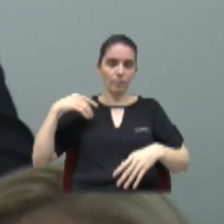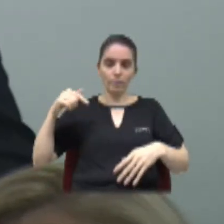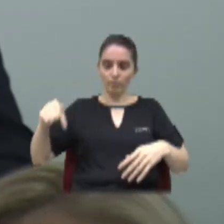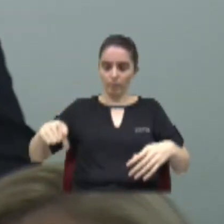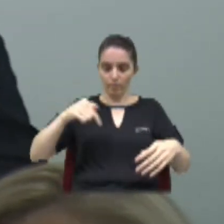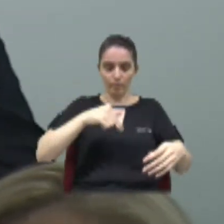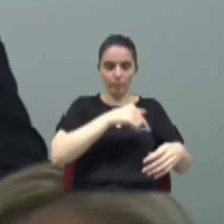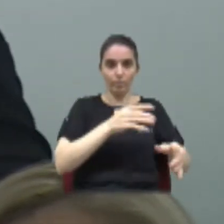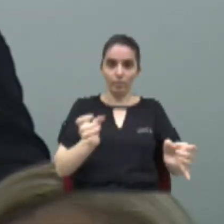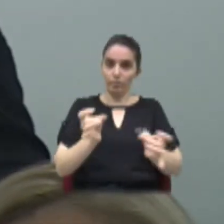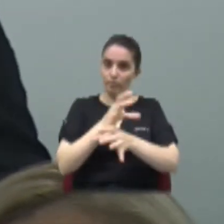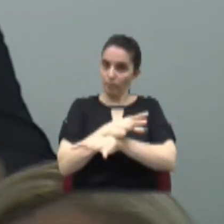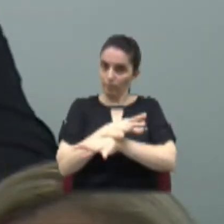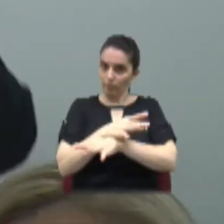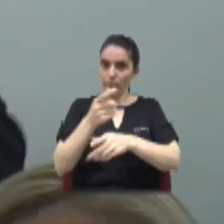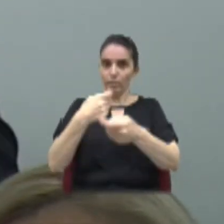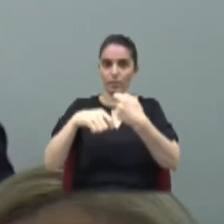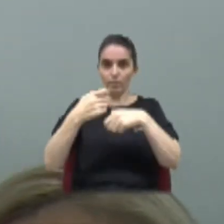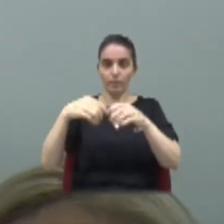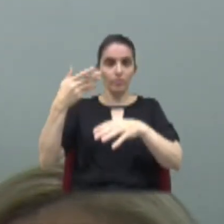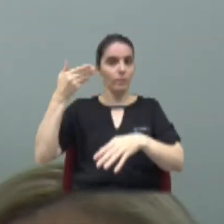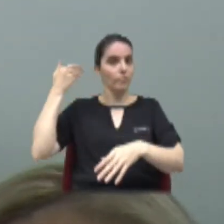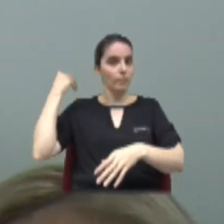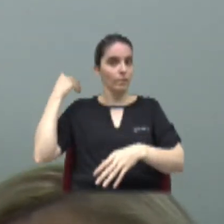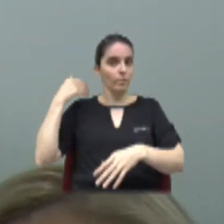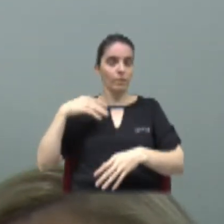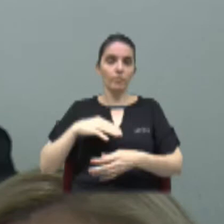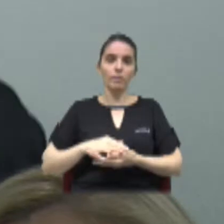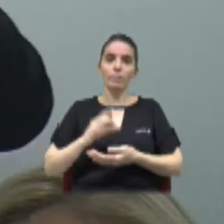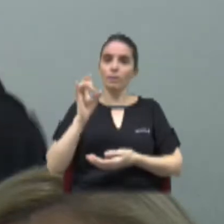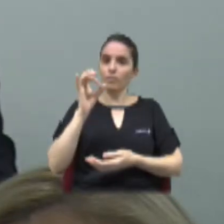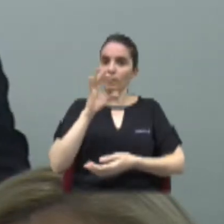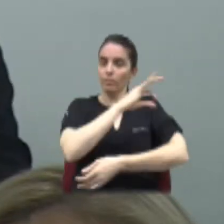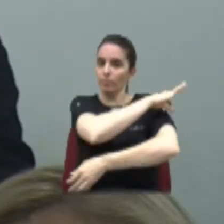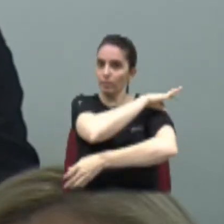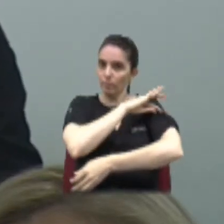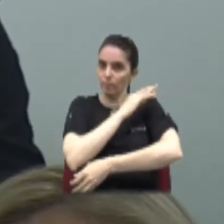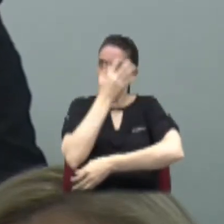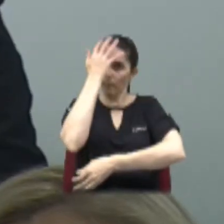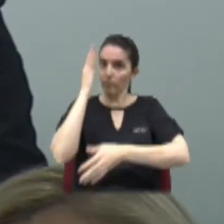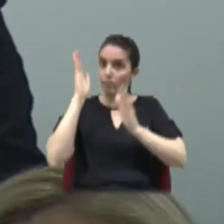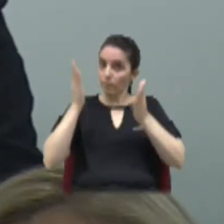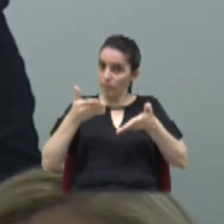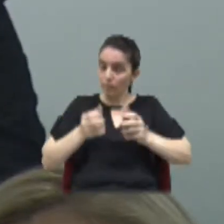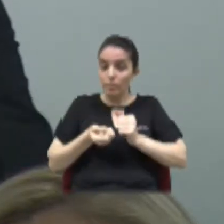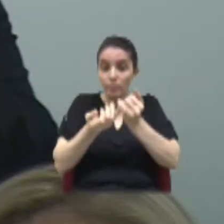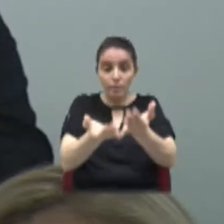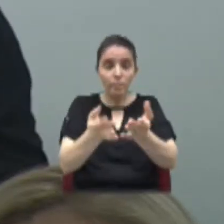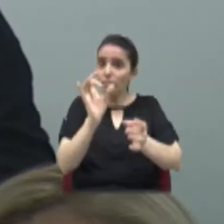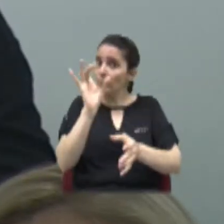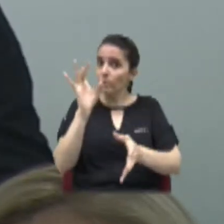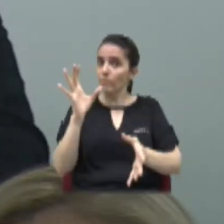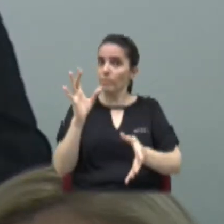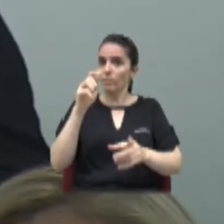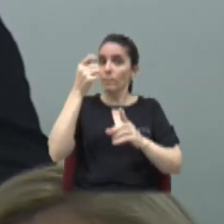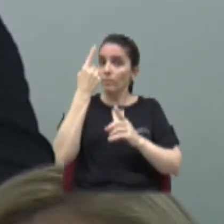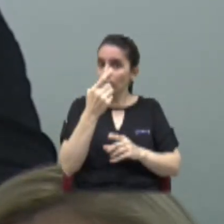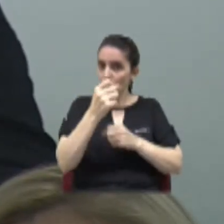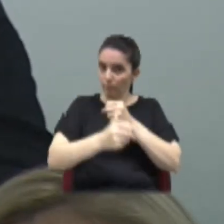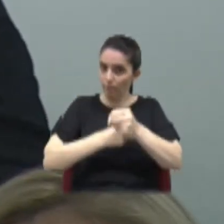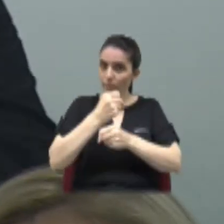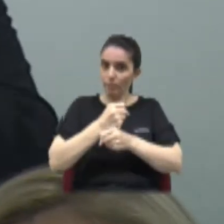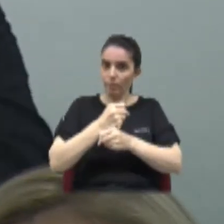muitas famílias que pagavam aluguel e hoje têm a sua casa. Nós sabemos a luta que foi até. Outra coisa também, esse empreendimento